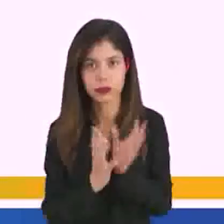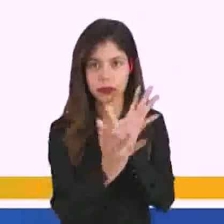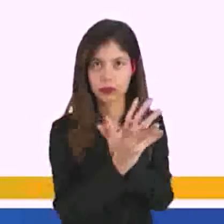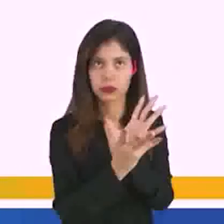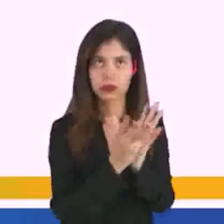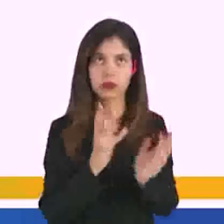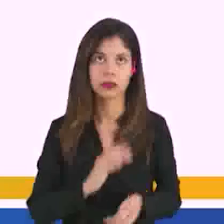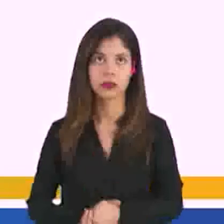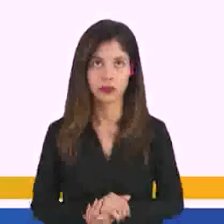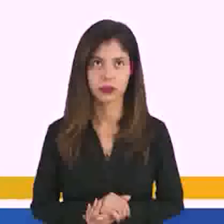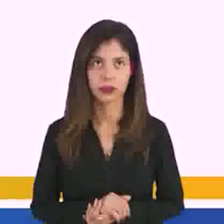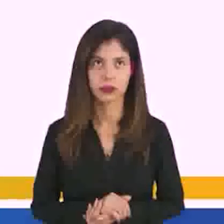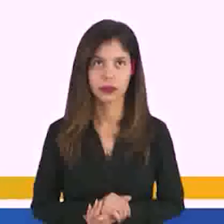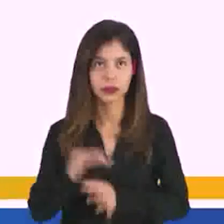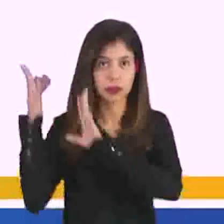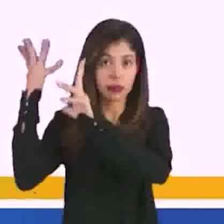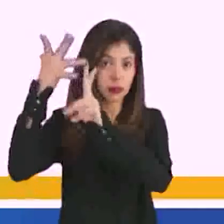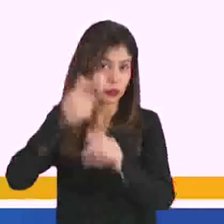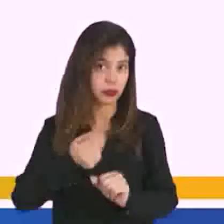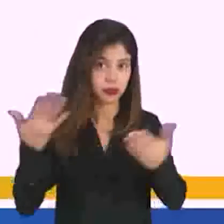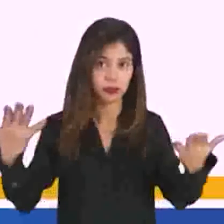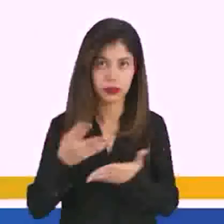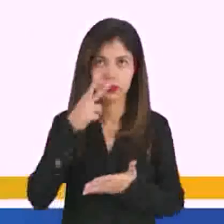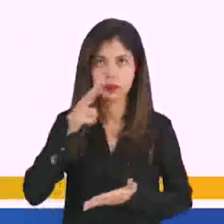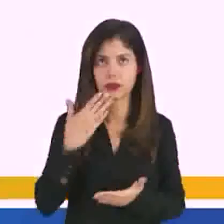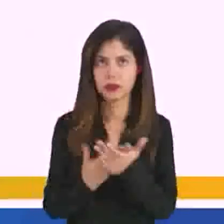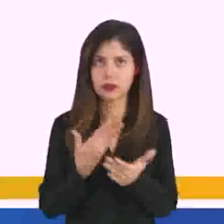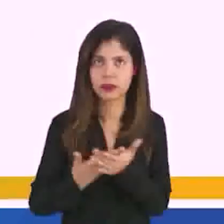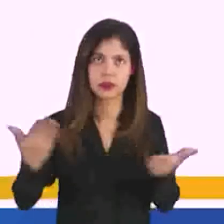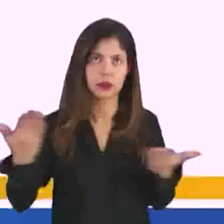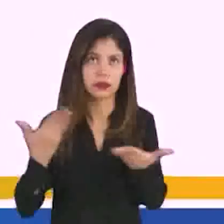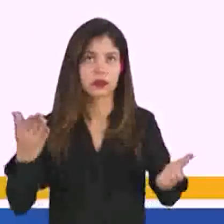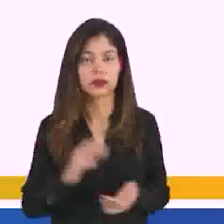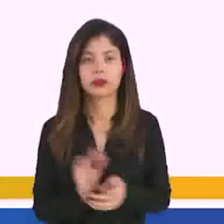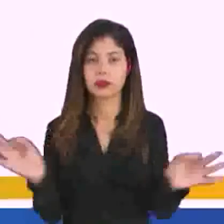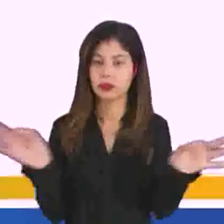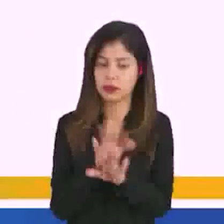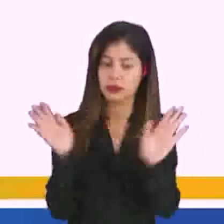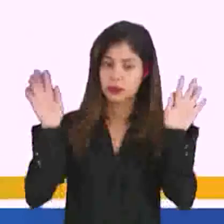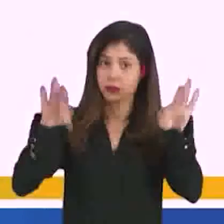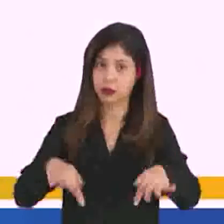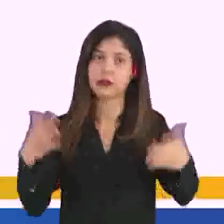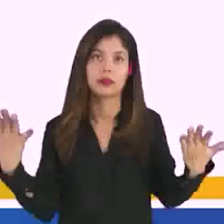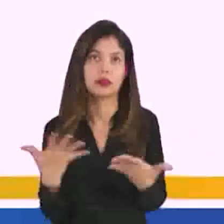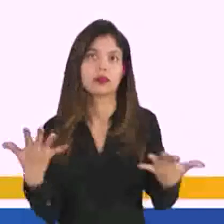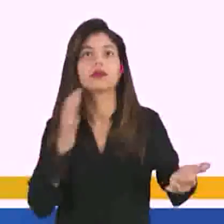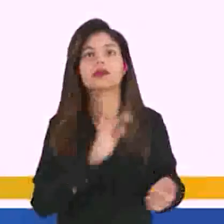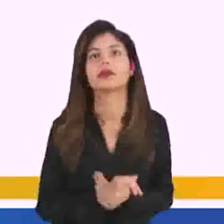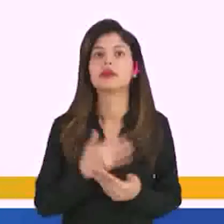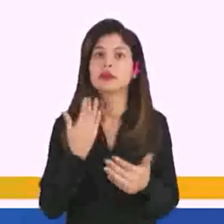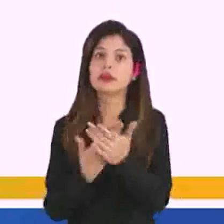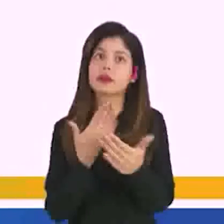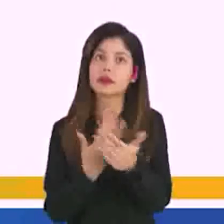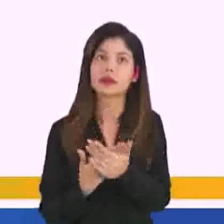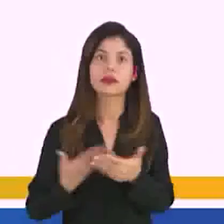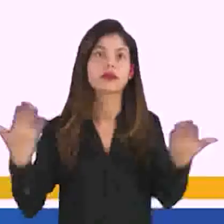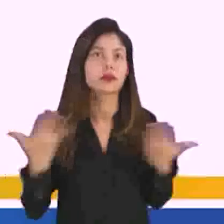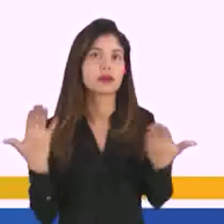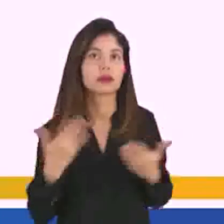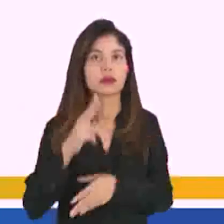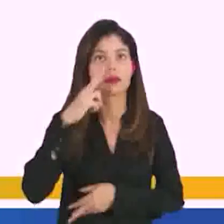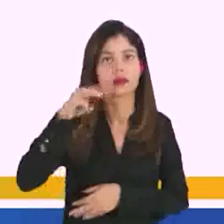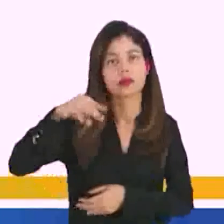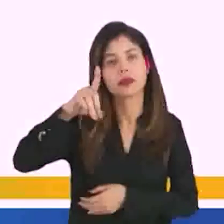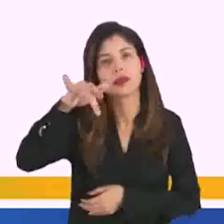conjunto. Então, vamos retomar o que vimos na nossa aula de hoje, né? Por hoje nós vamos encerrando por aqui. Na nossa aula de hoje